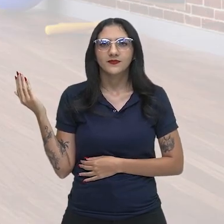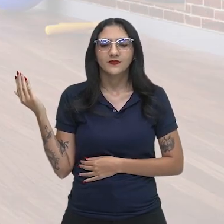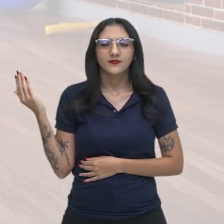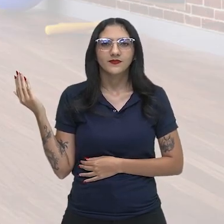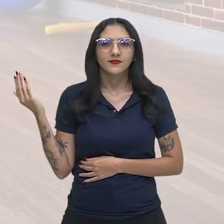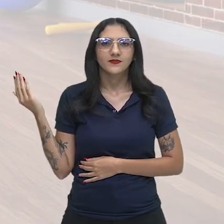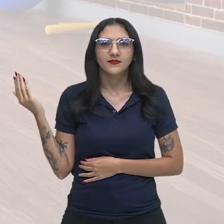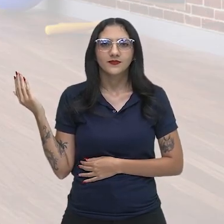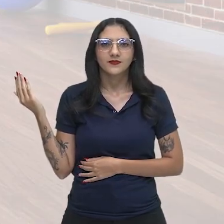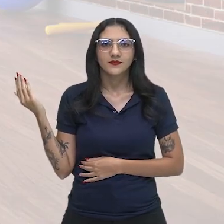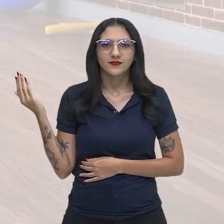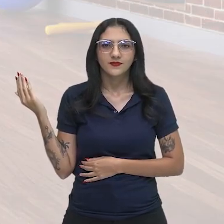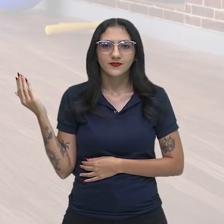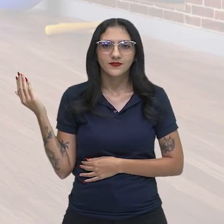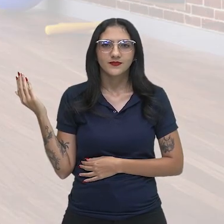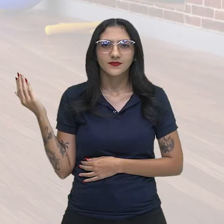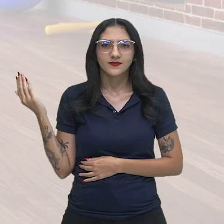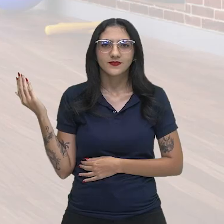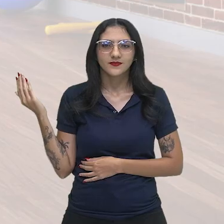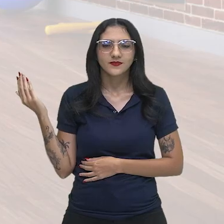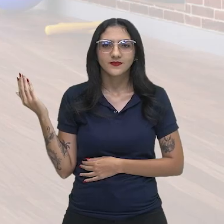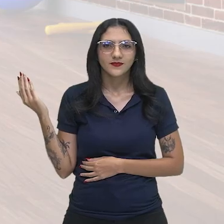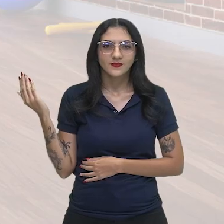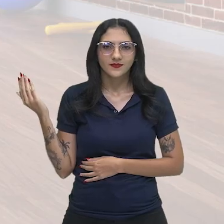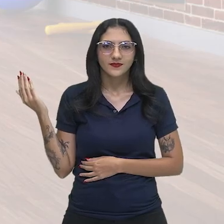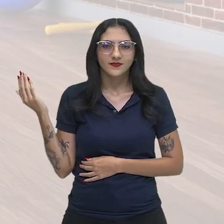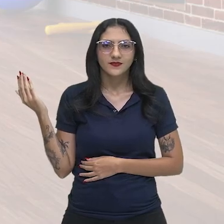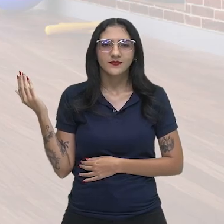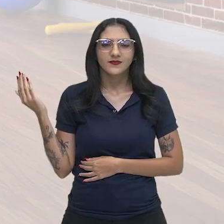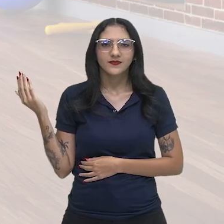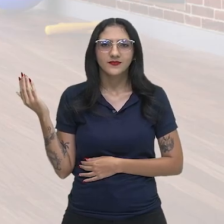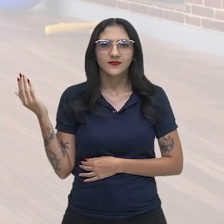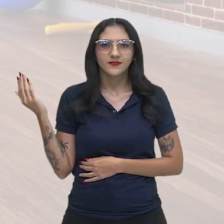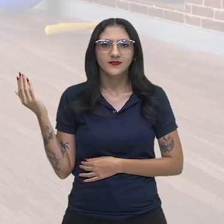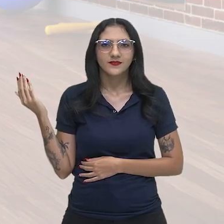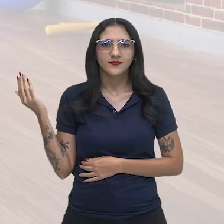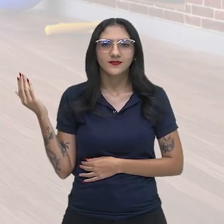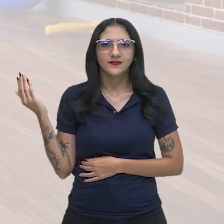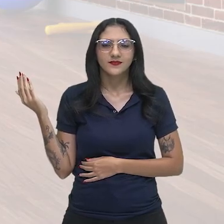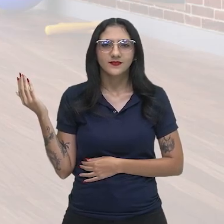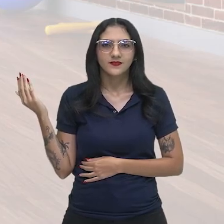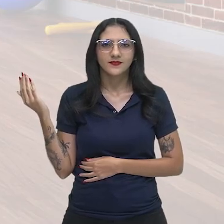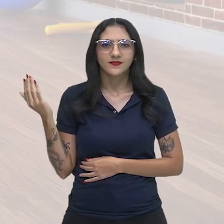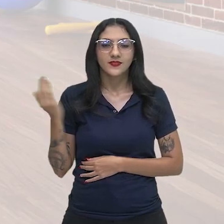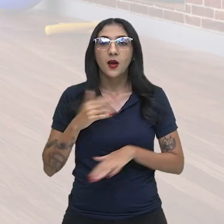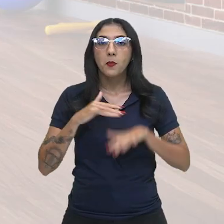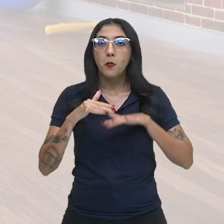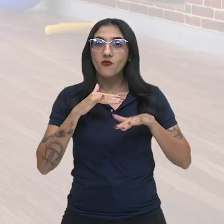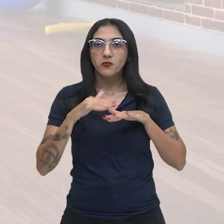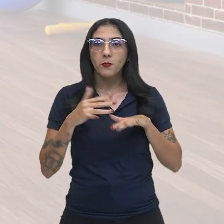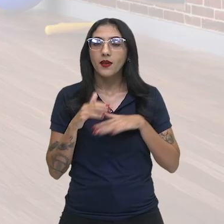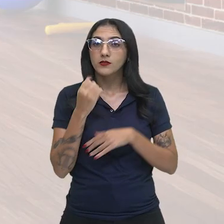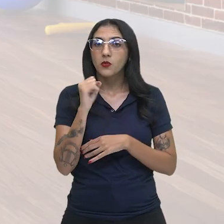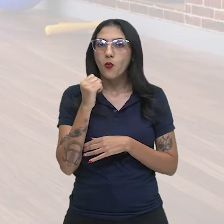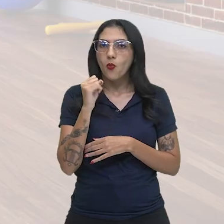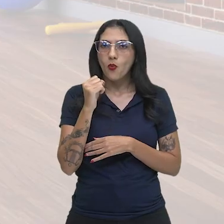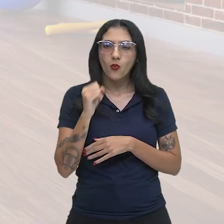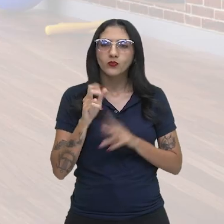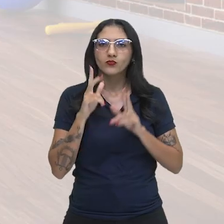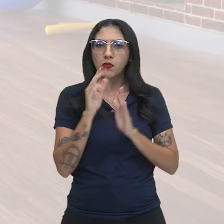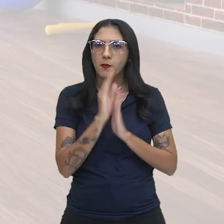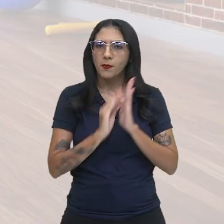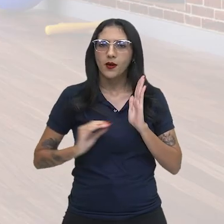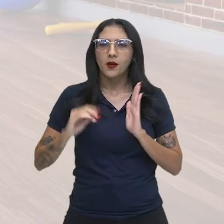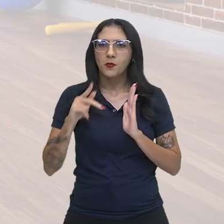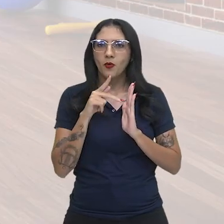7, 8. Em cima. 3, 4, 5, 6,